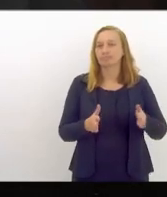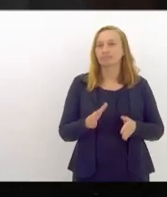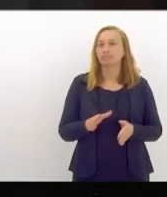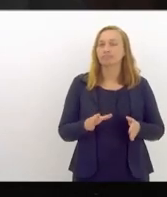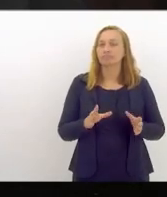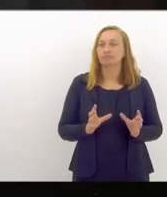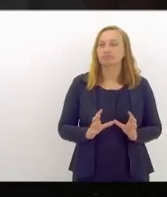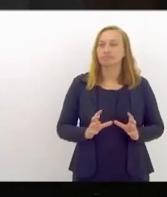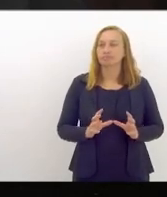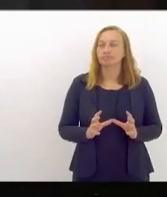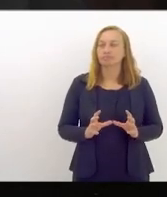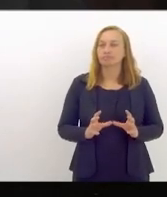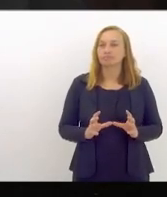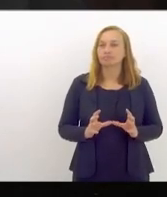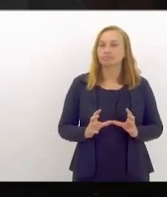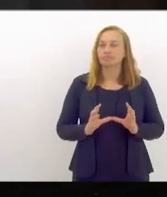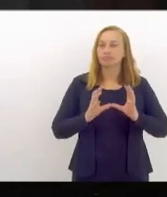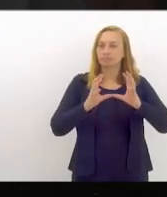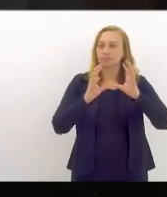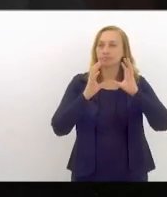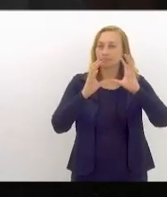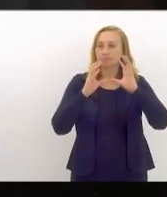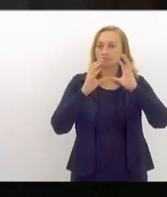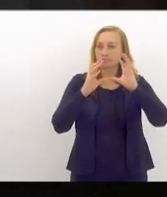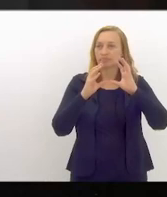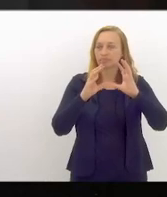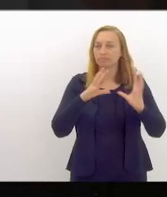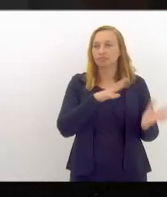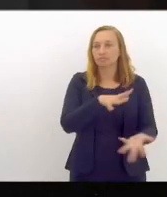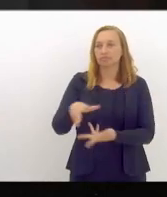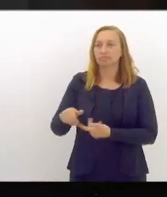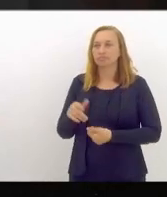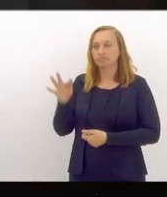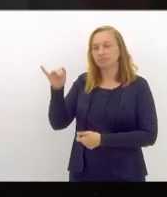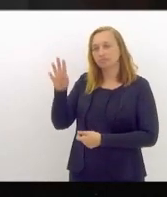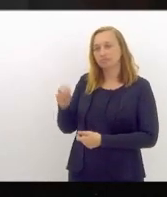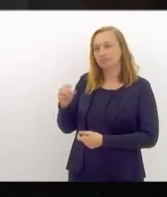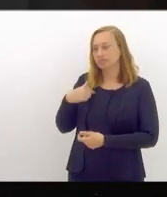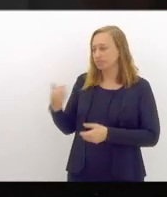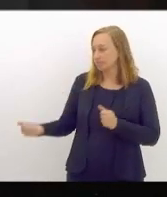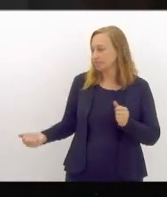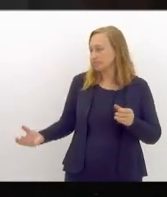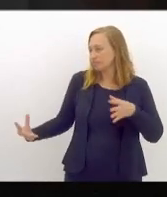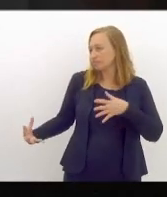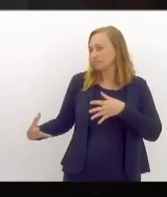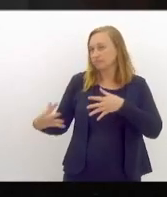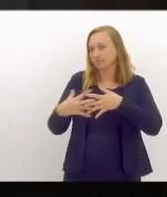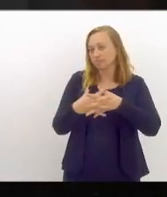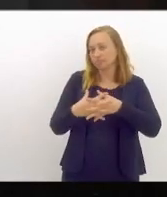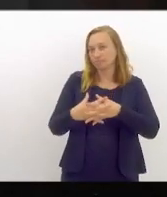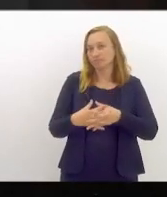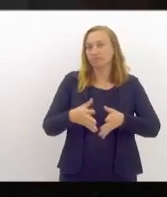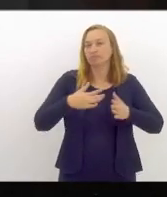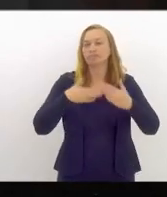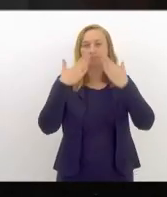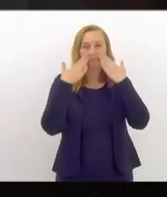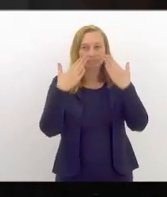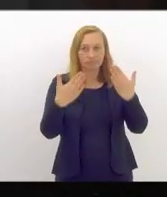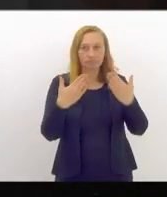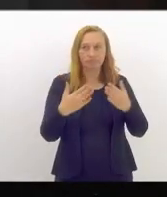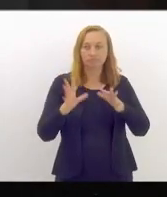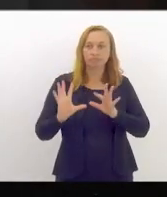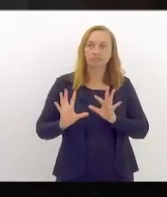para gente mas foi bom para os nossos Hermanos né Fábio eu estávamos muito entrosados então a minha apresentação vai